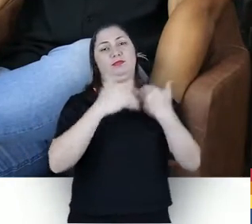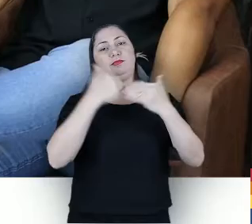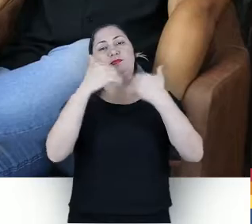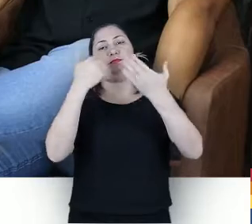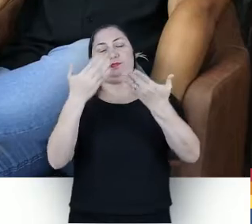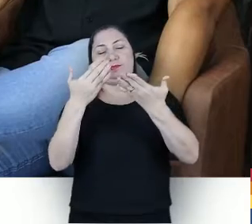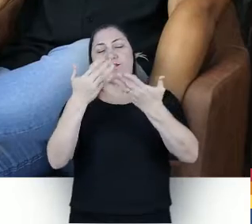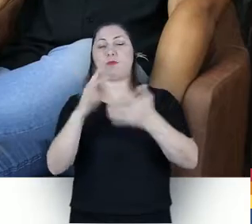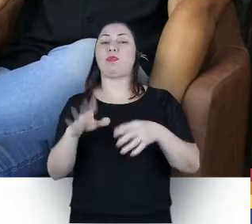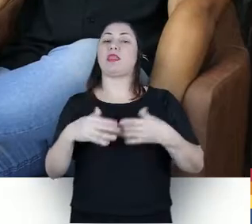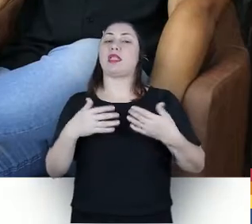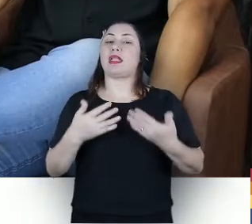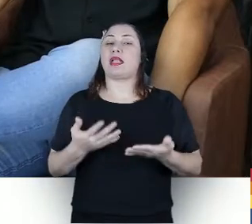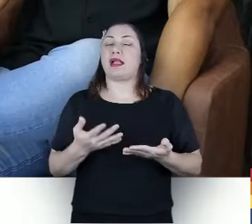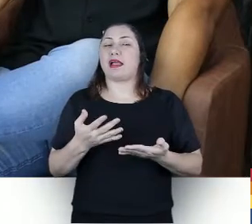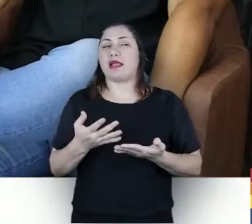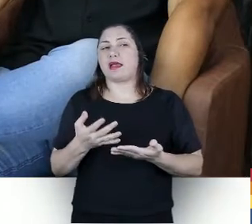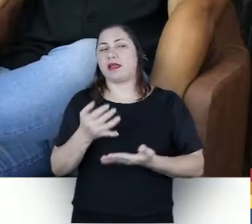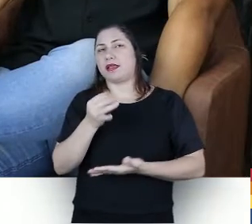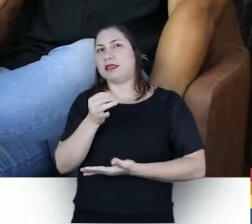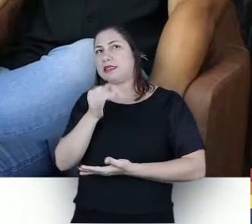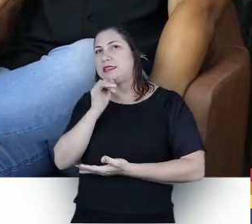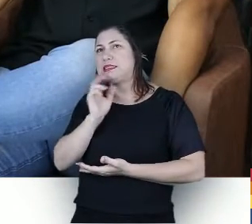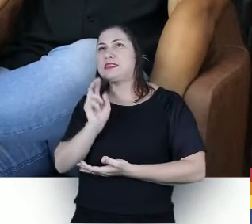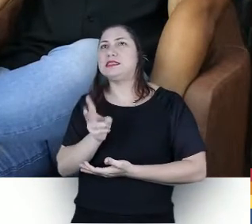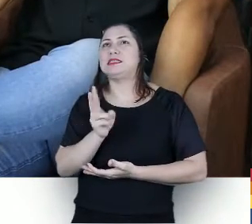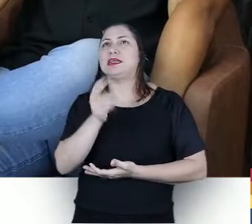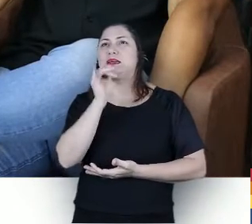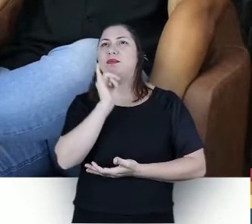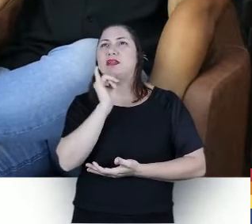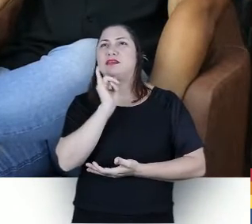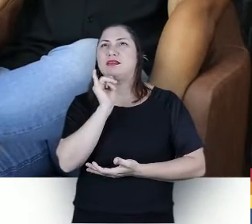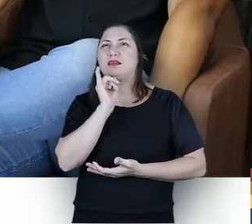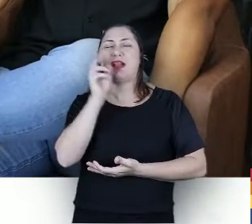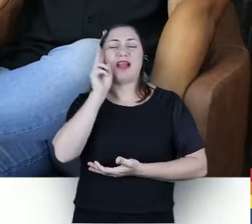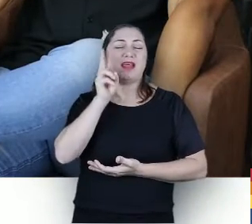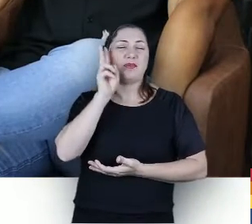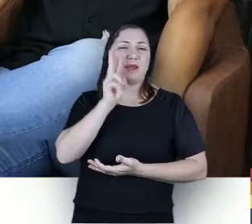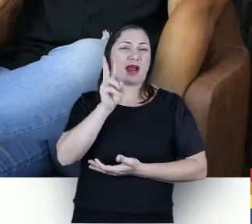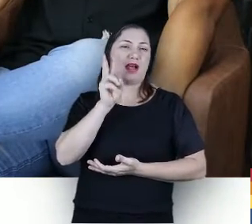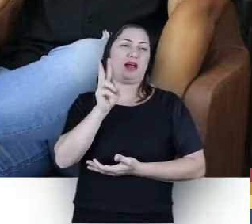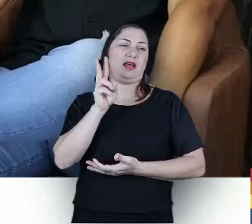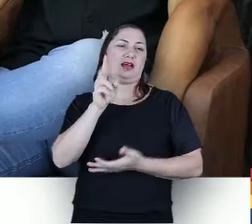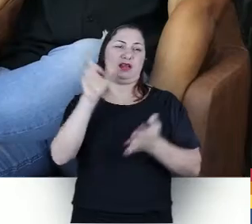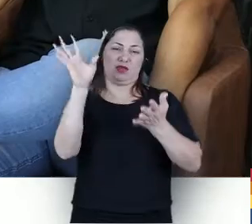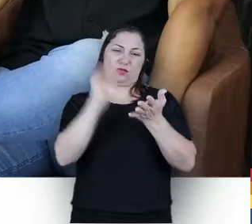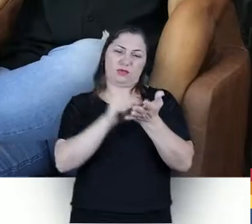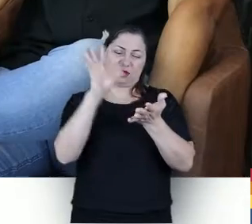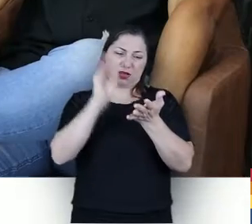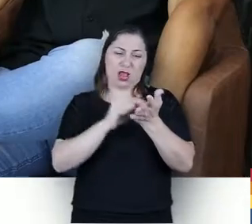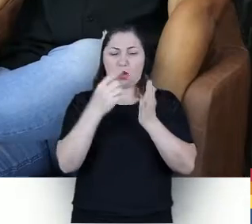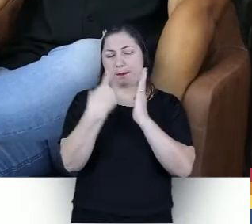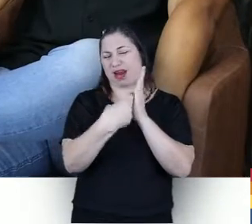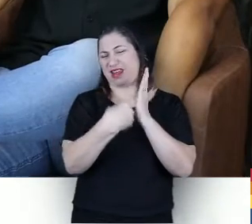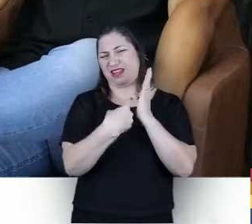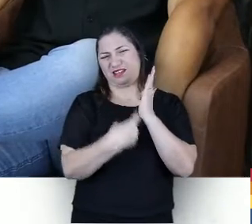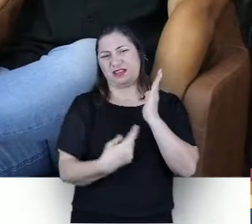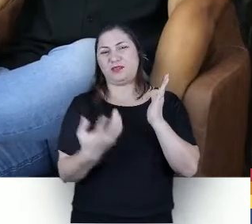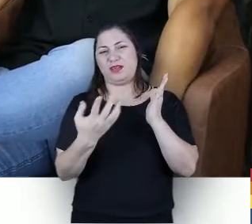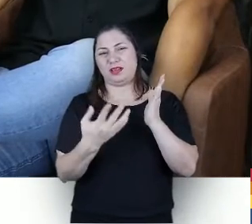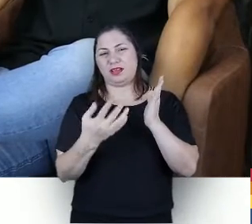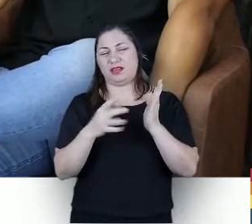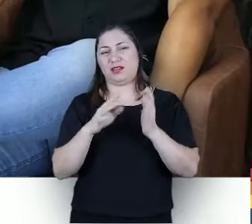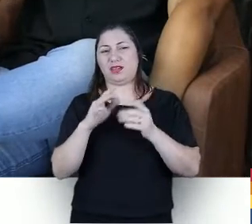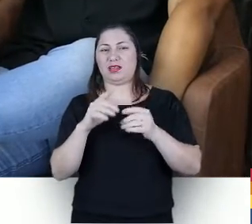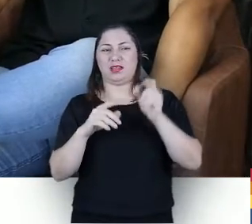que você inicia, você percebe, epa, não posso dar continuidade aqui, eu vou ter que voltar 2 casinhas para poder embasar melhor. E